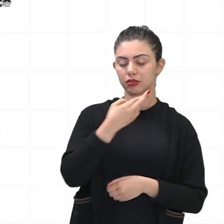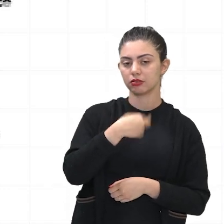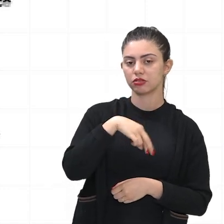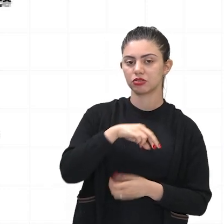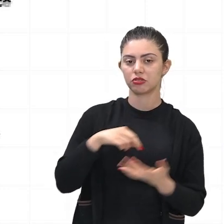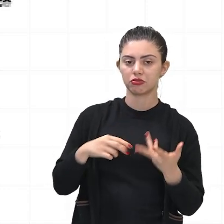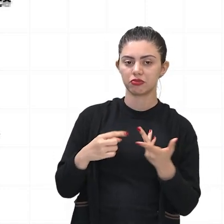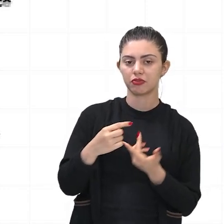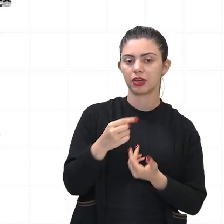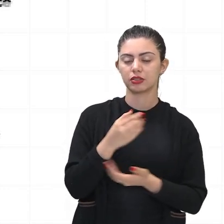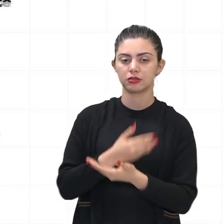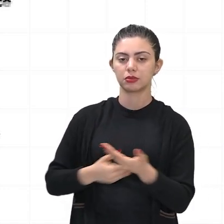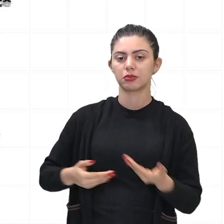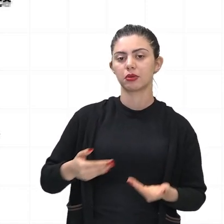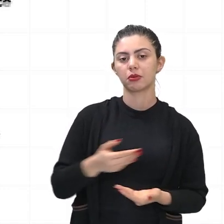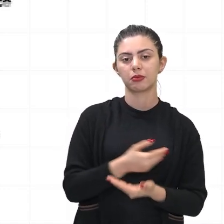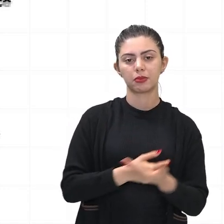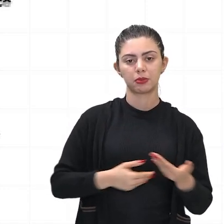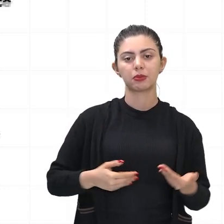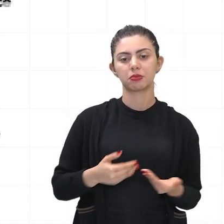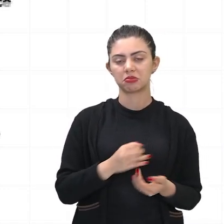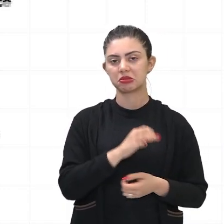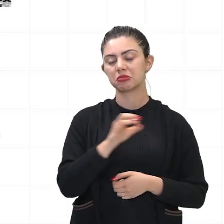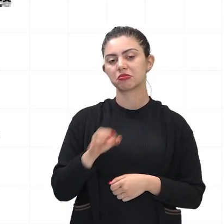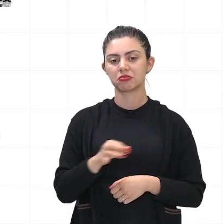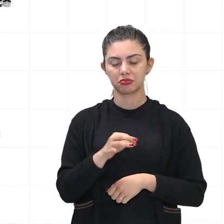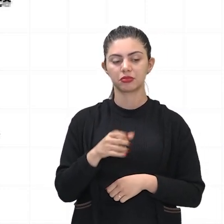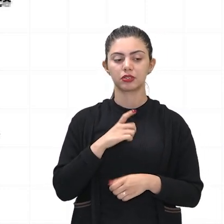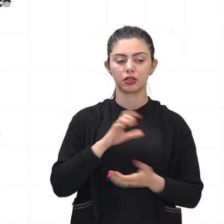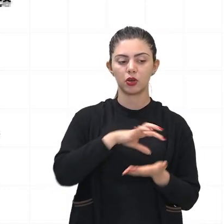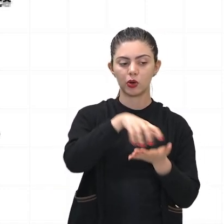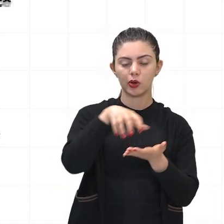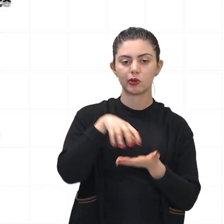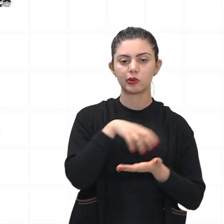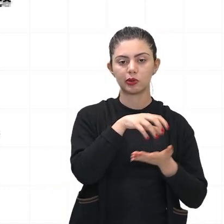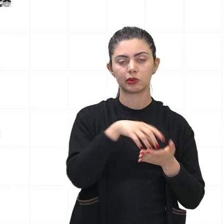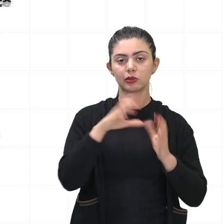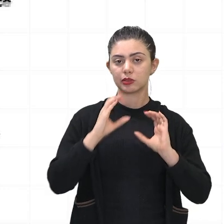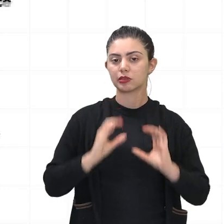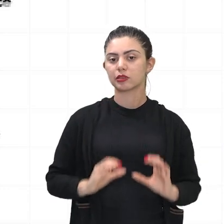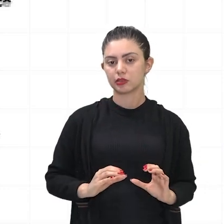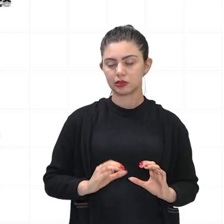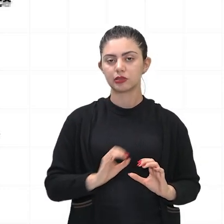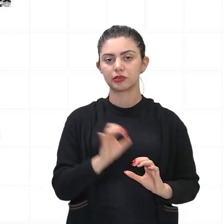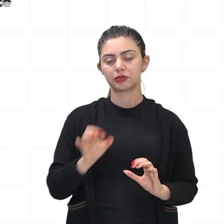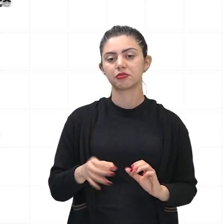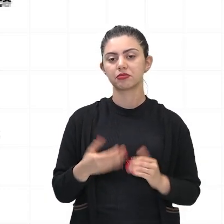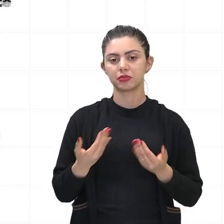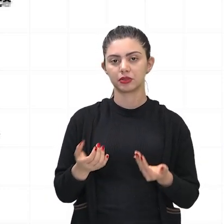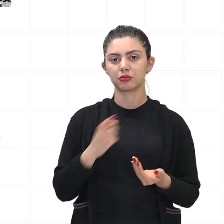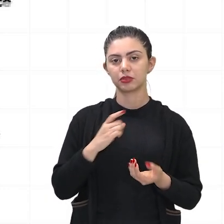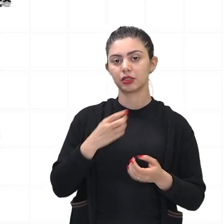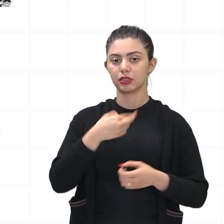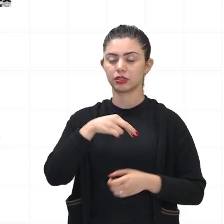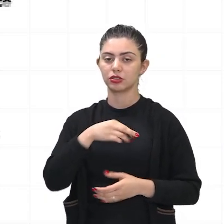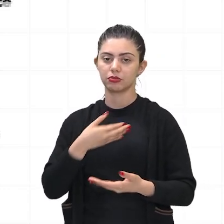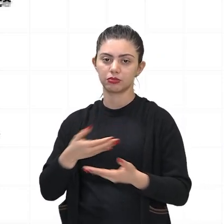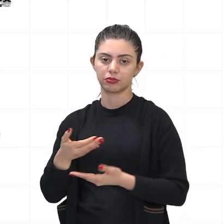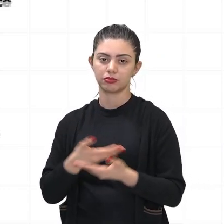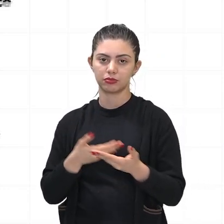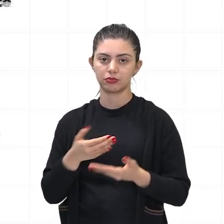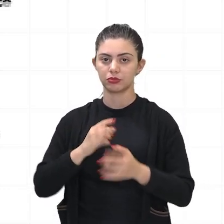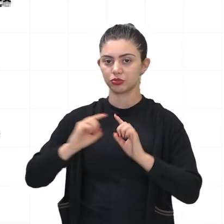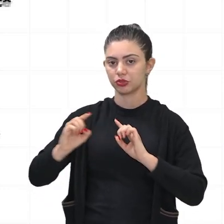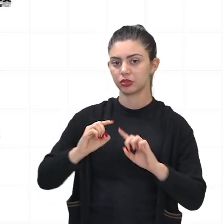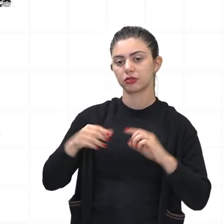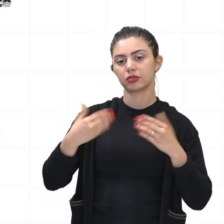apoiando diversas e milhares e centenas de organizações civis nesse campo do diálogo interreligioso. Isso eu